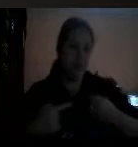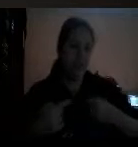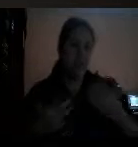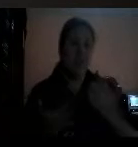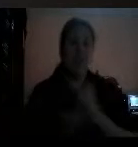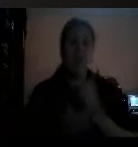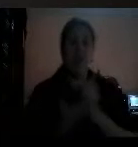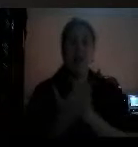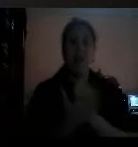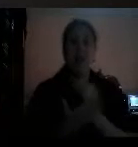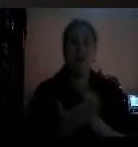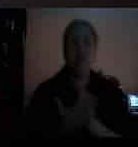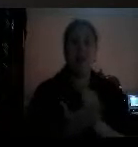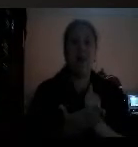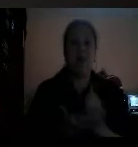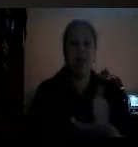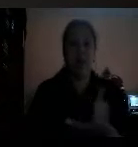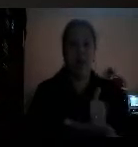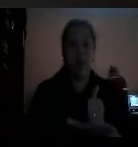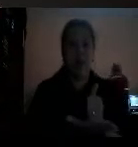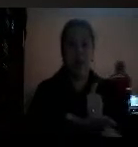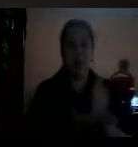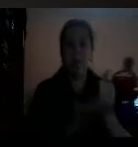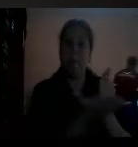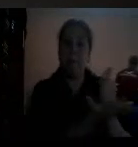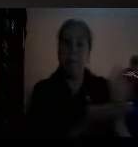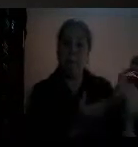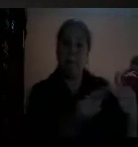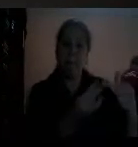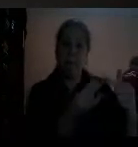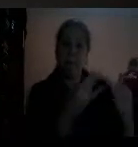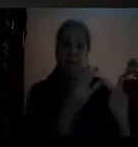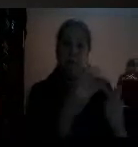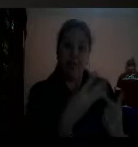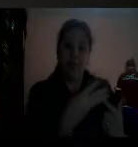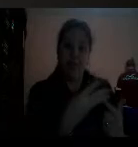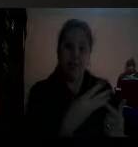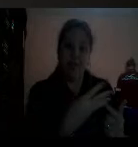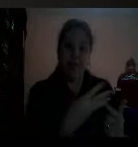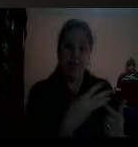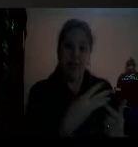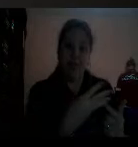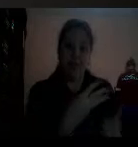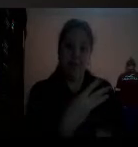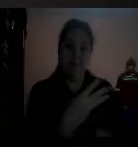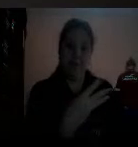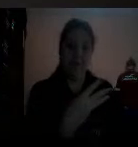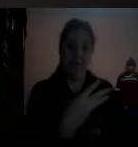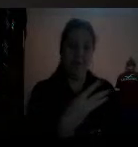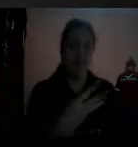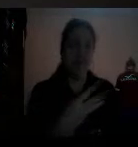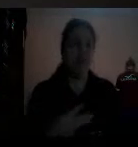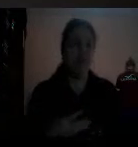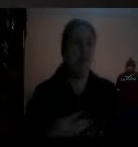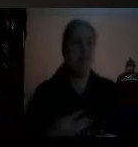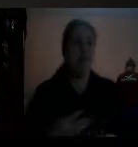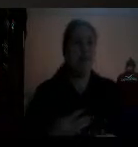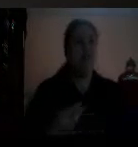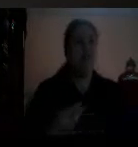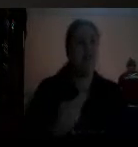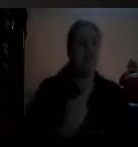do nosso querido suecão, nós teremos 2 grandes nomes aparecendo, tá? Na Inglaterra, um cara chamado